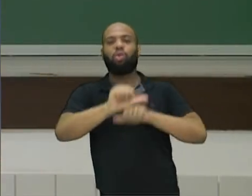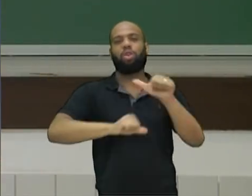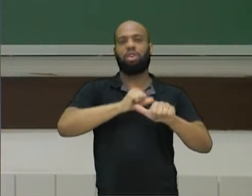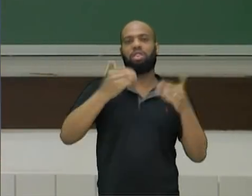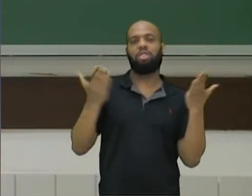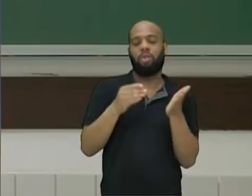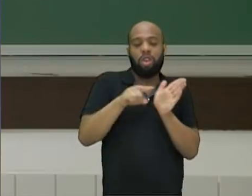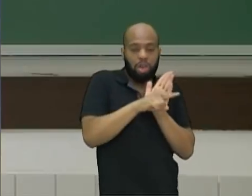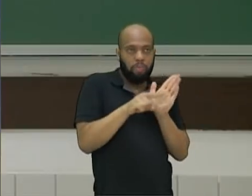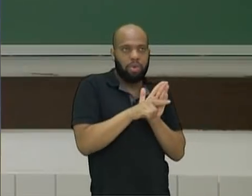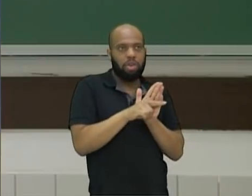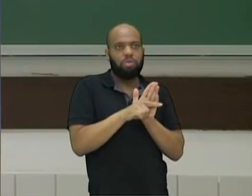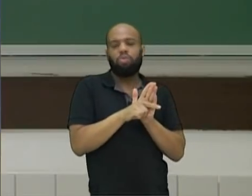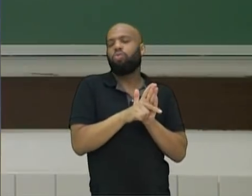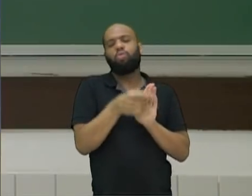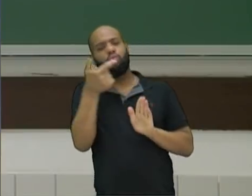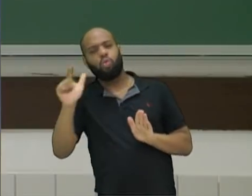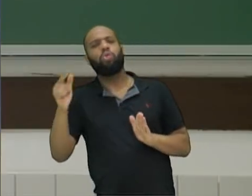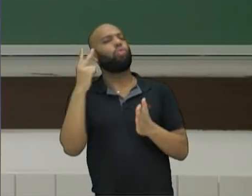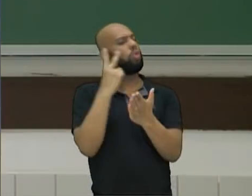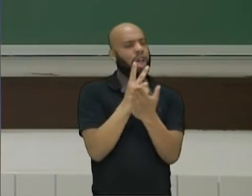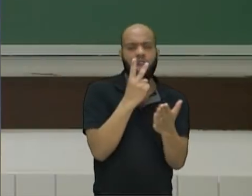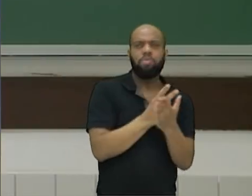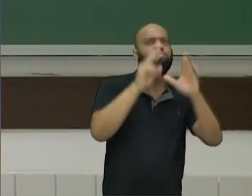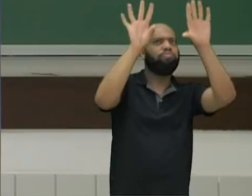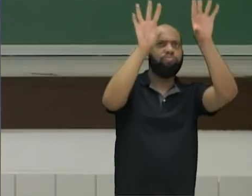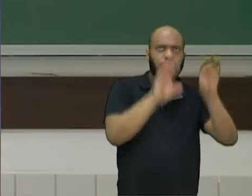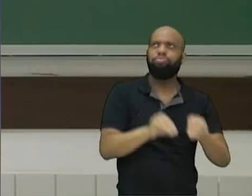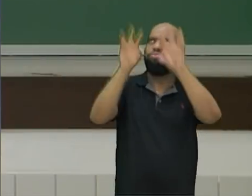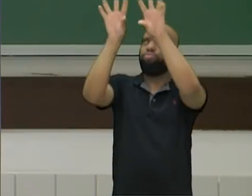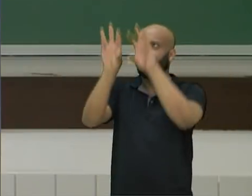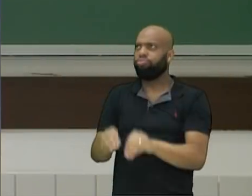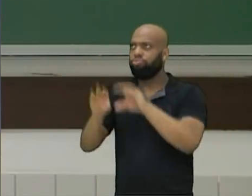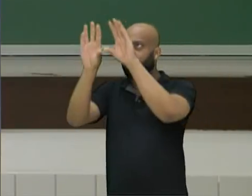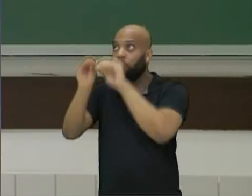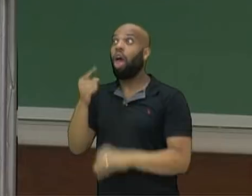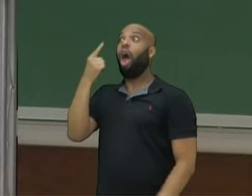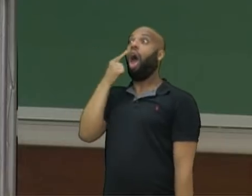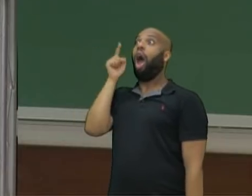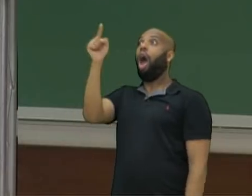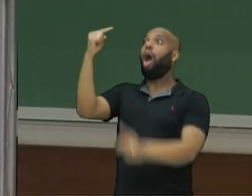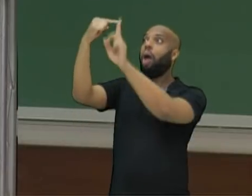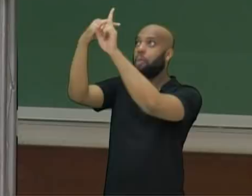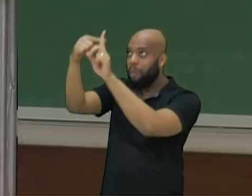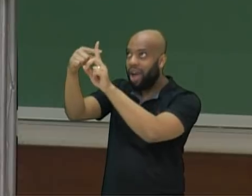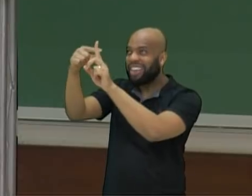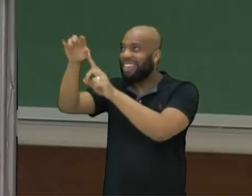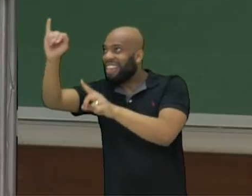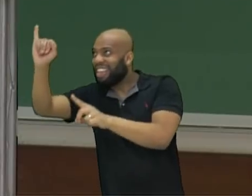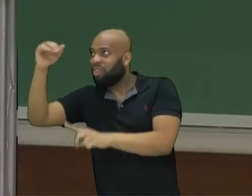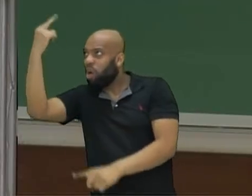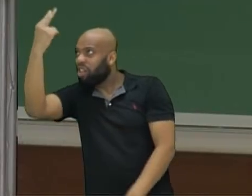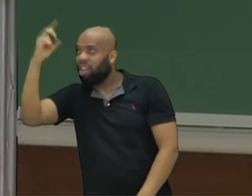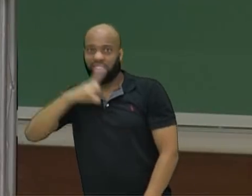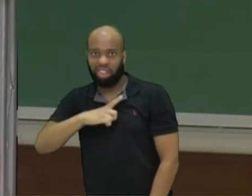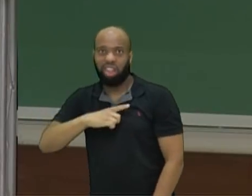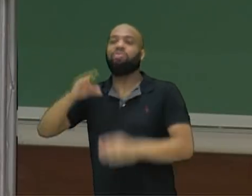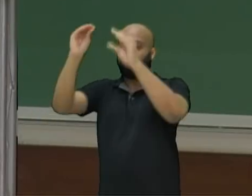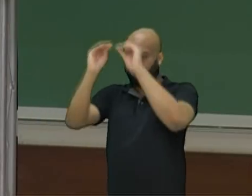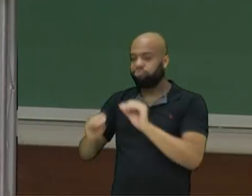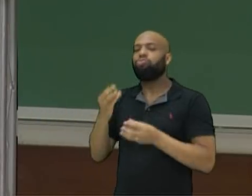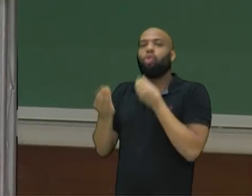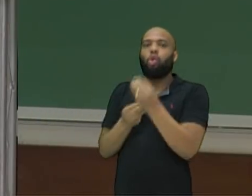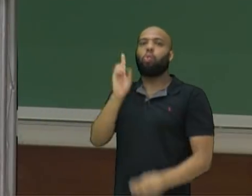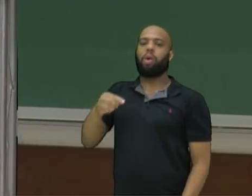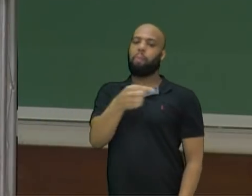dele. Então, o resto eu repeti tudo, não joga nada fora e não troca o sinal de ninguém. Você só vai efetuar as operações que